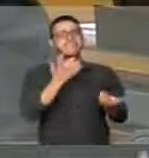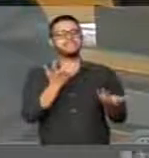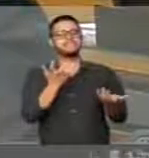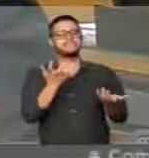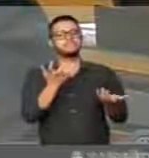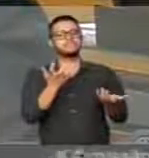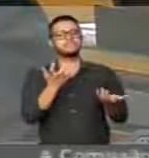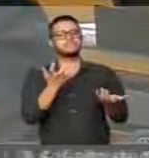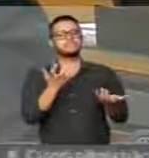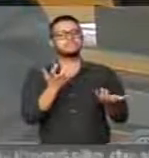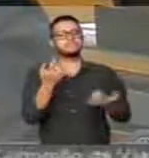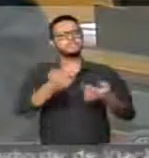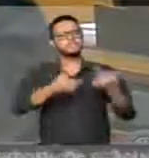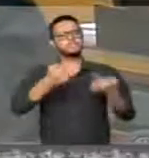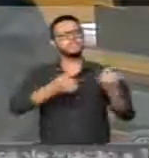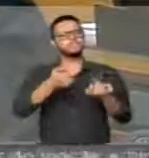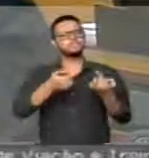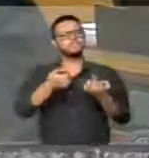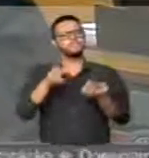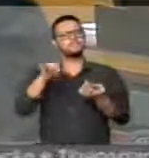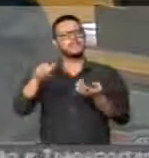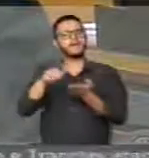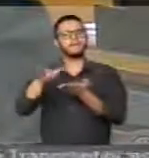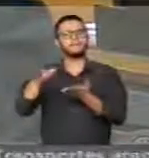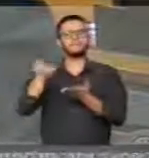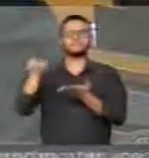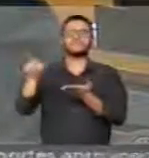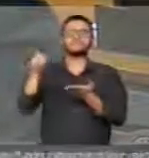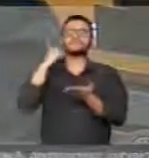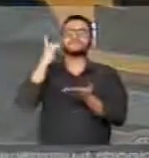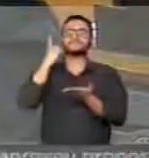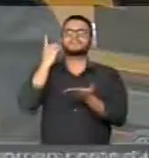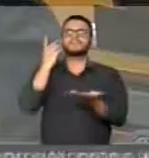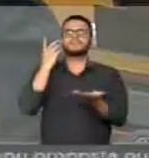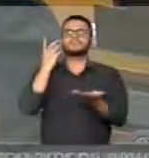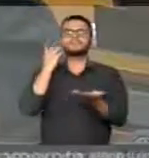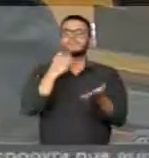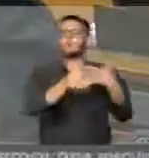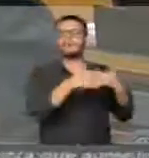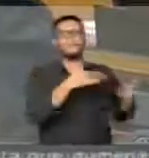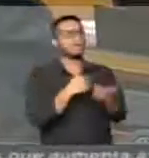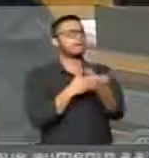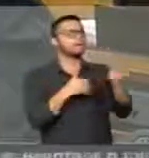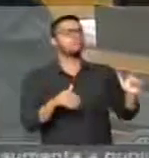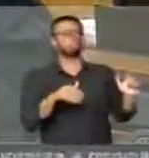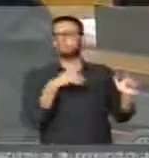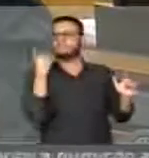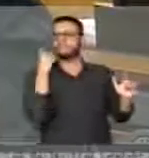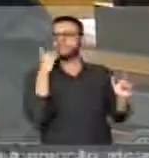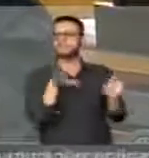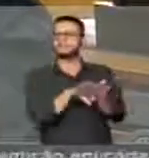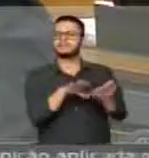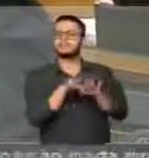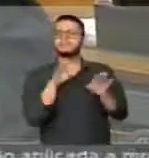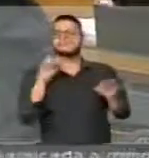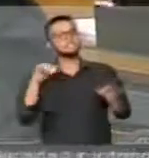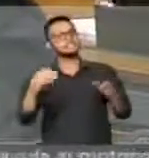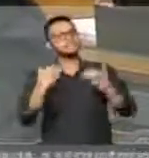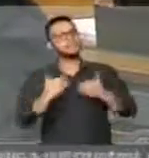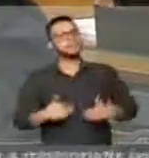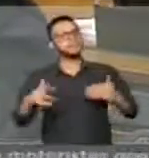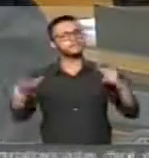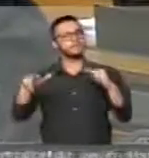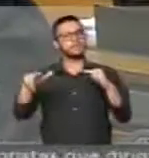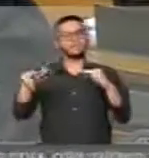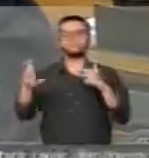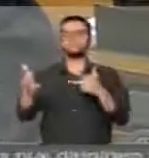a cassação do mandato do senhor Eduardo Cunha. E de qualquer outro parlamentar que, da mesma forma, se comportar no